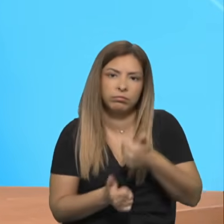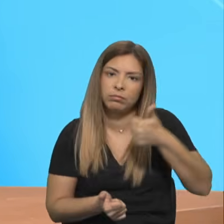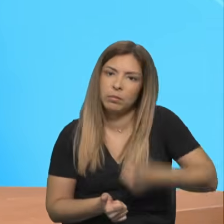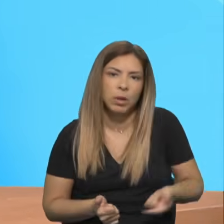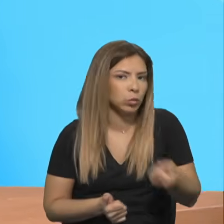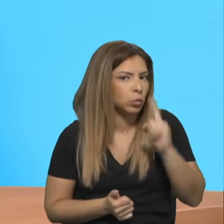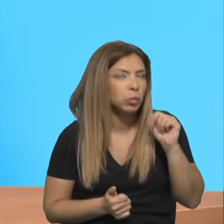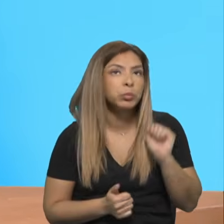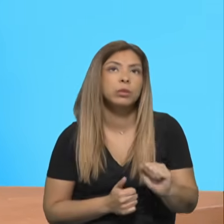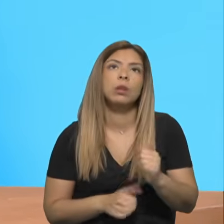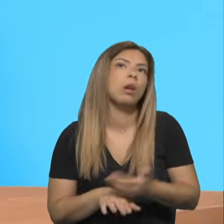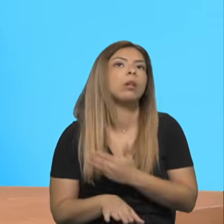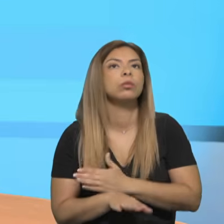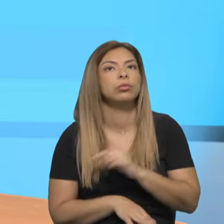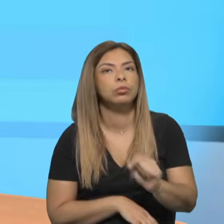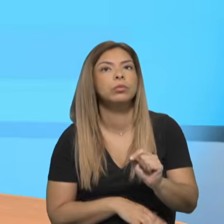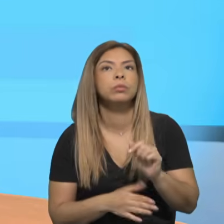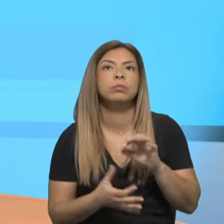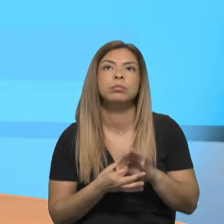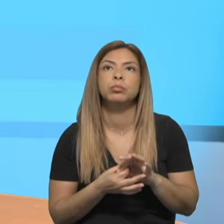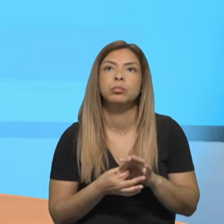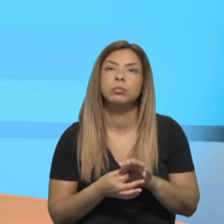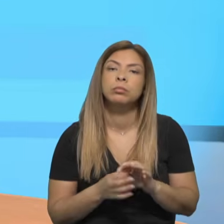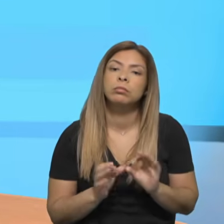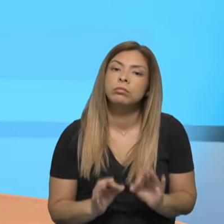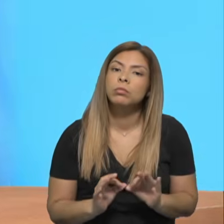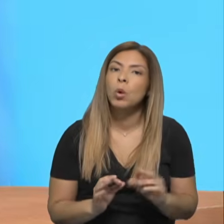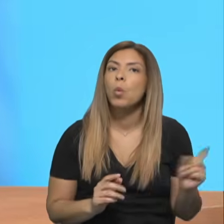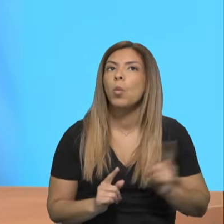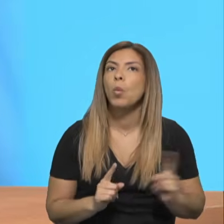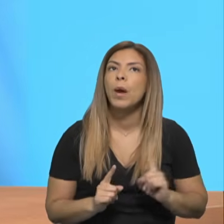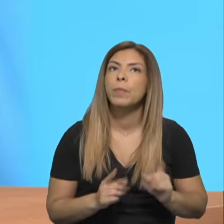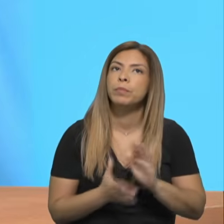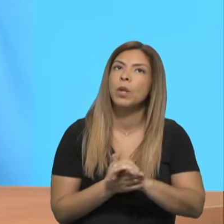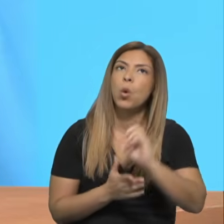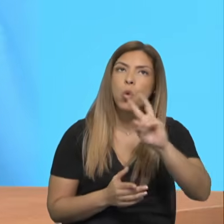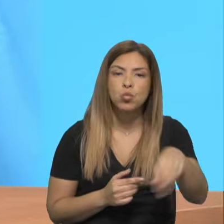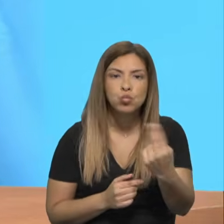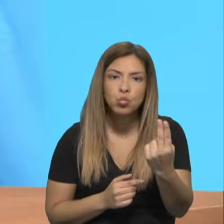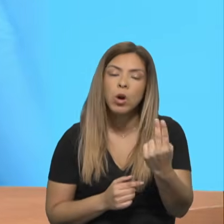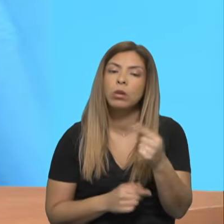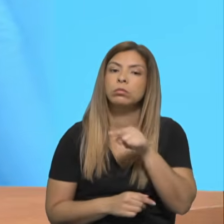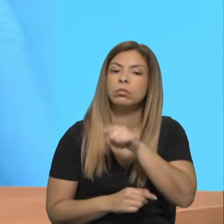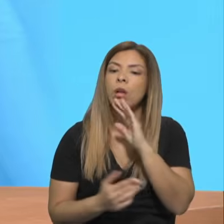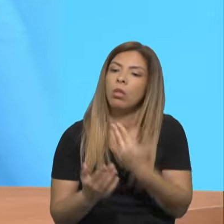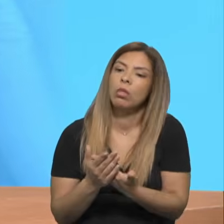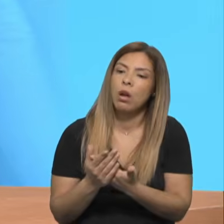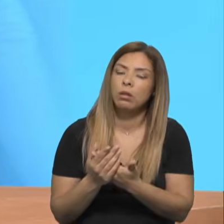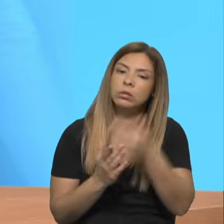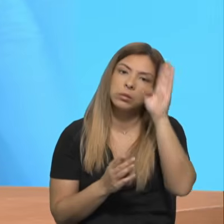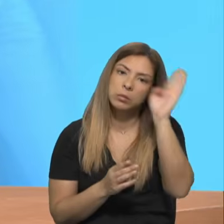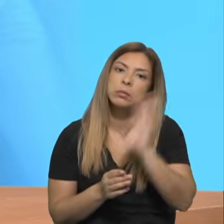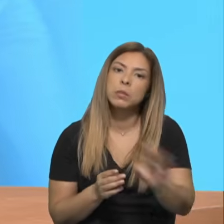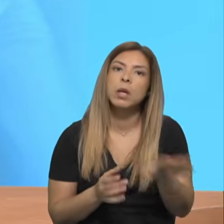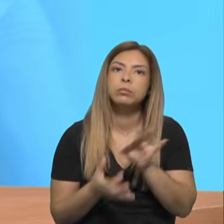Sim. Carta das Nações Unidas. Não é a Carta das Nações Unidas prevê uma intervenção armada em caso de